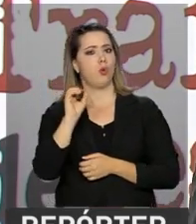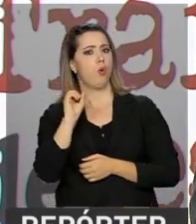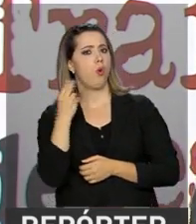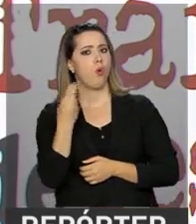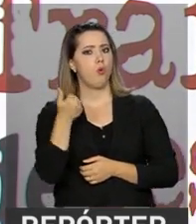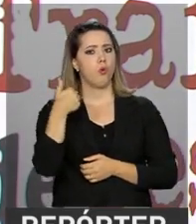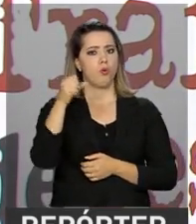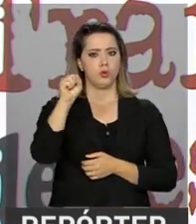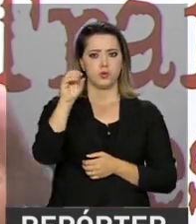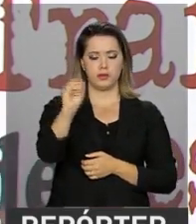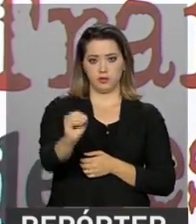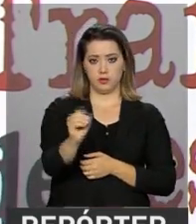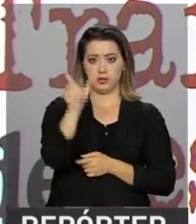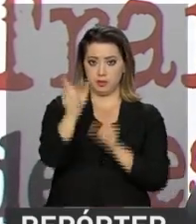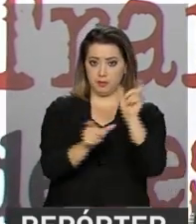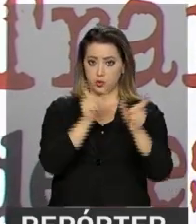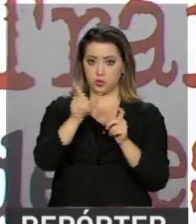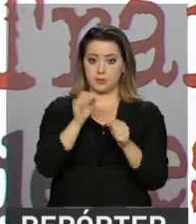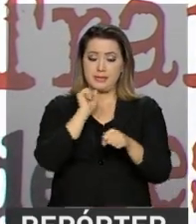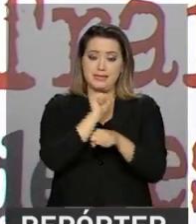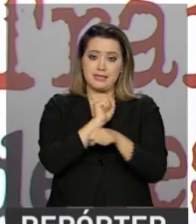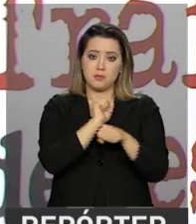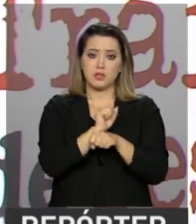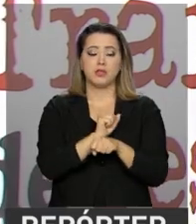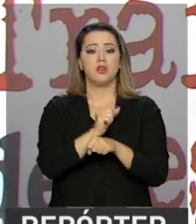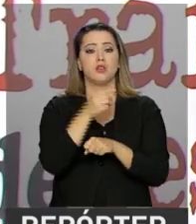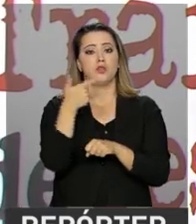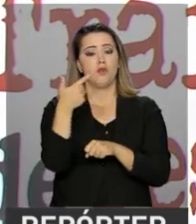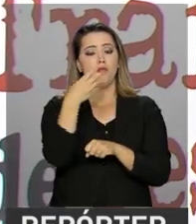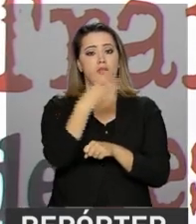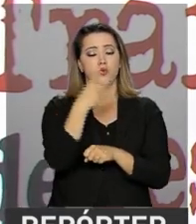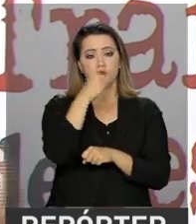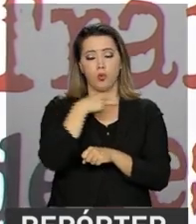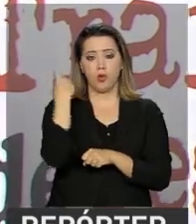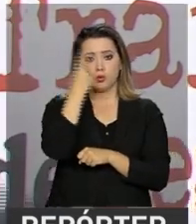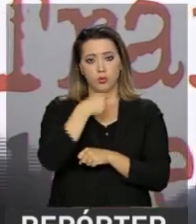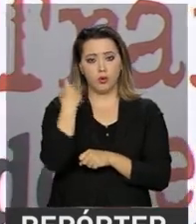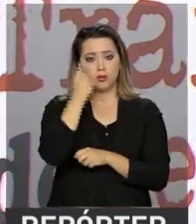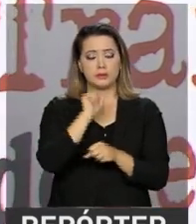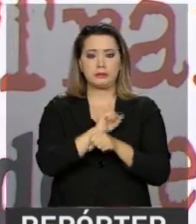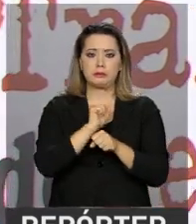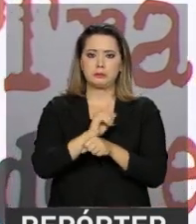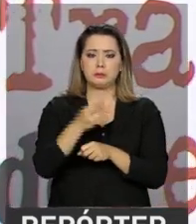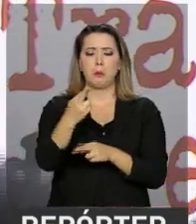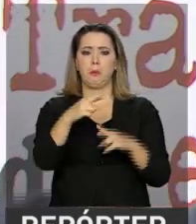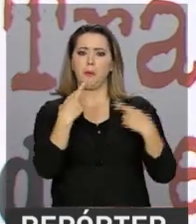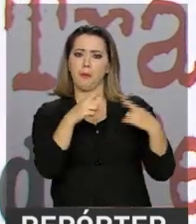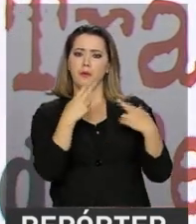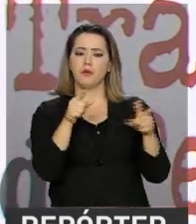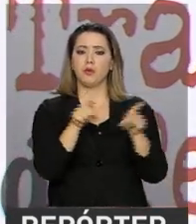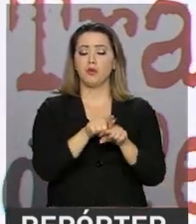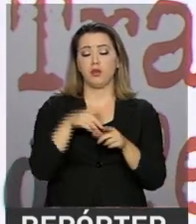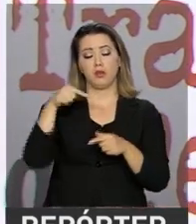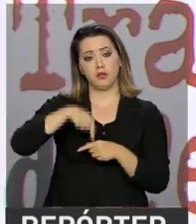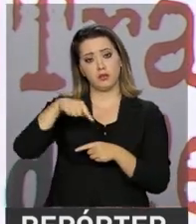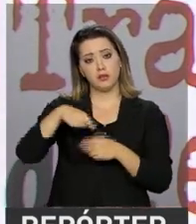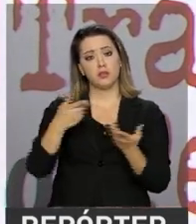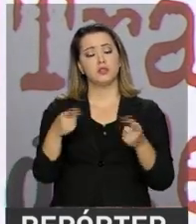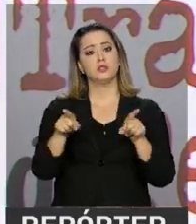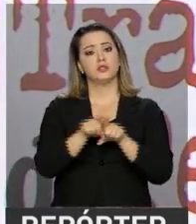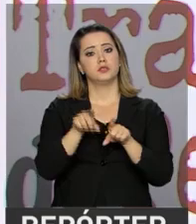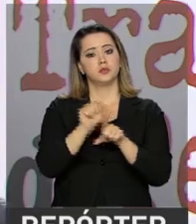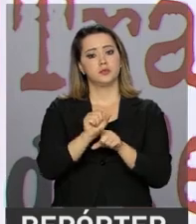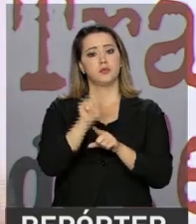porque estaram pessoas lá de plantão 24 horas para receber essa denúncia e se comunicar por exemplo aqui no aeroporto a polícia